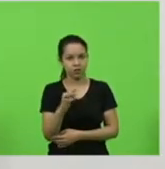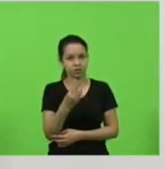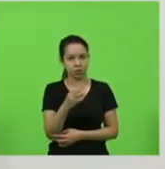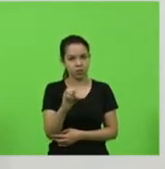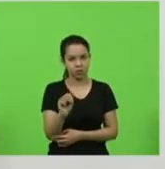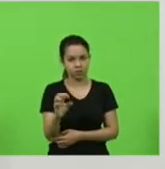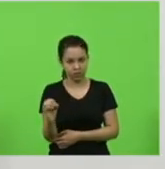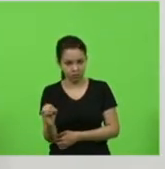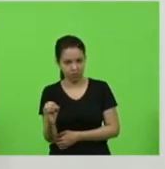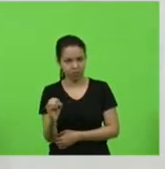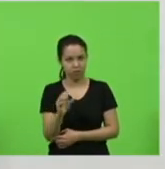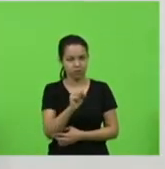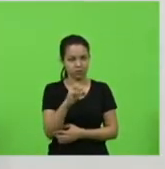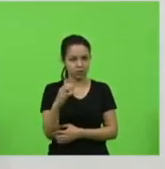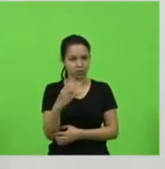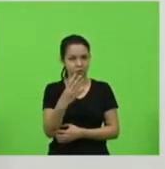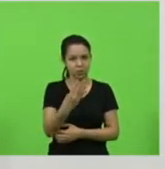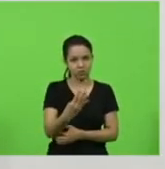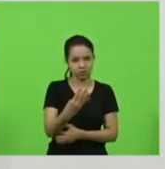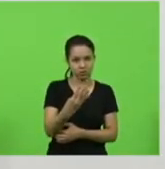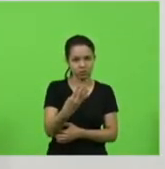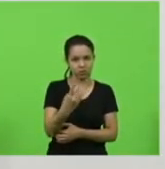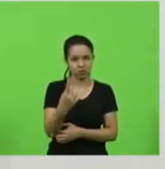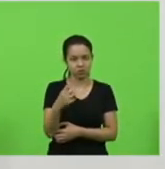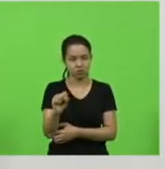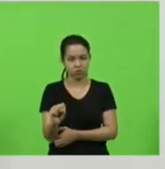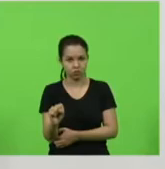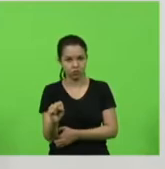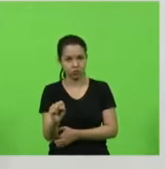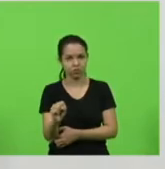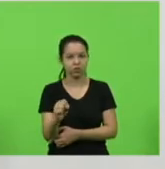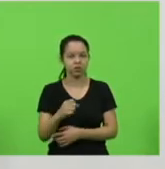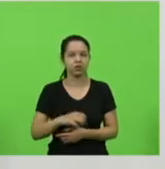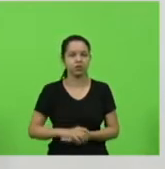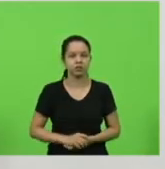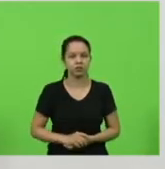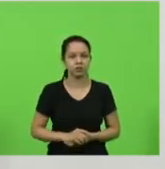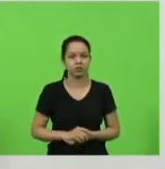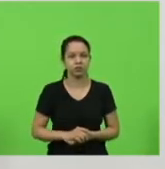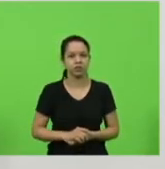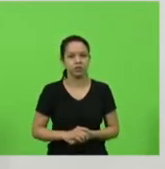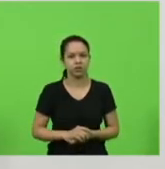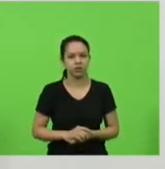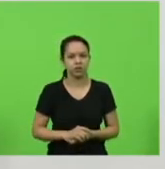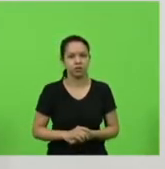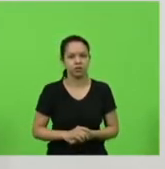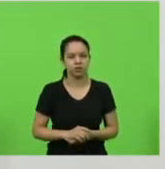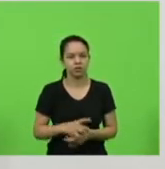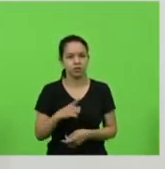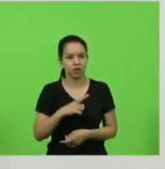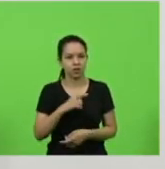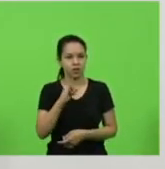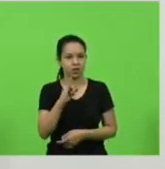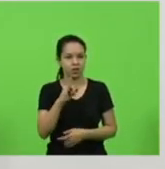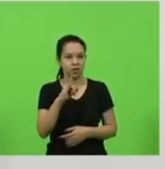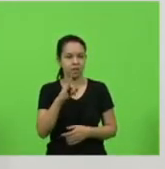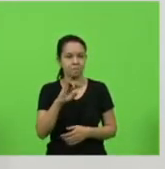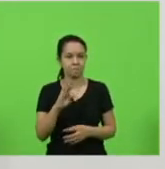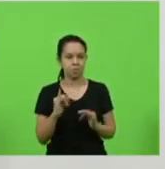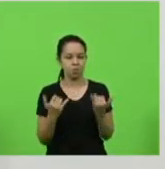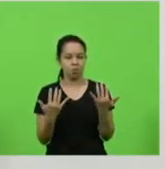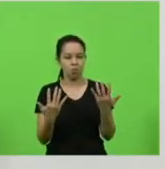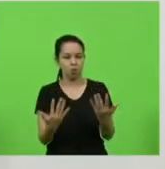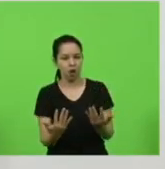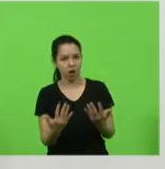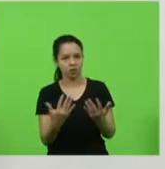a SC-418, que vem aos portos de Itapuá, de São Francisco do Sul, de Navegantes e